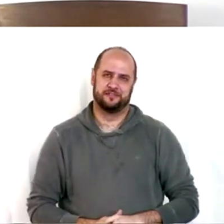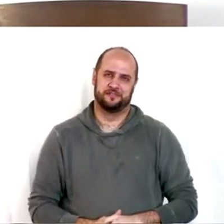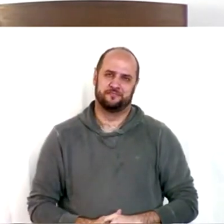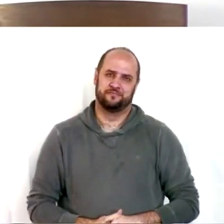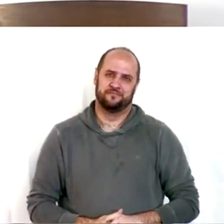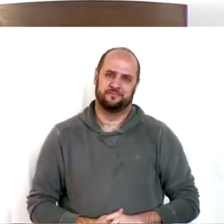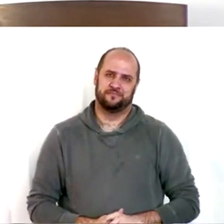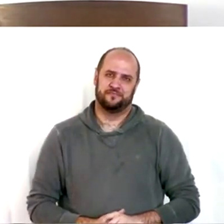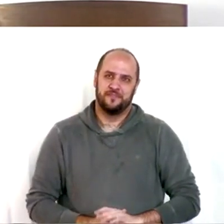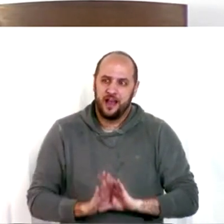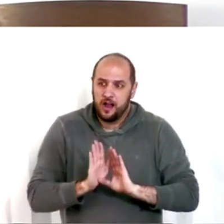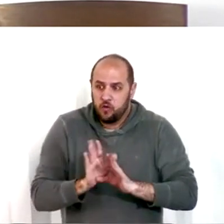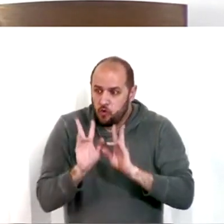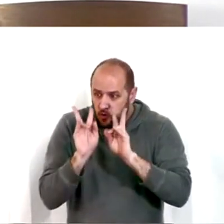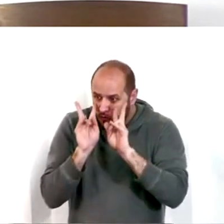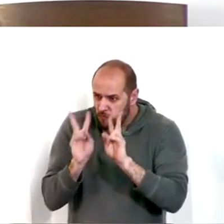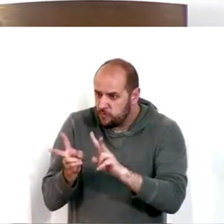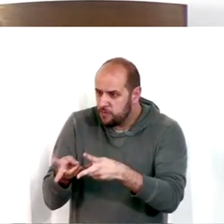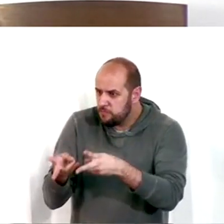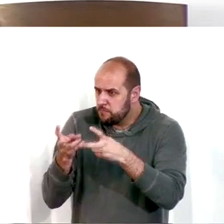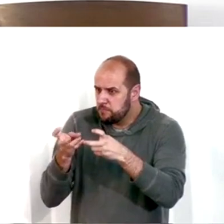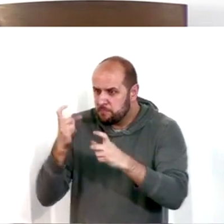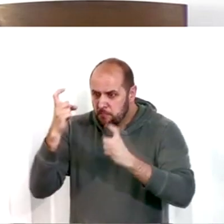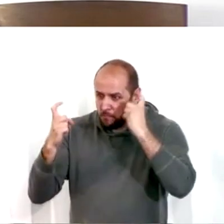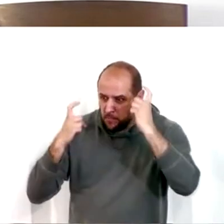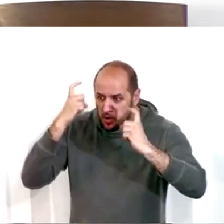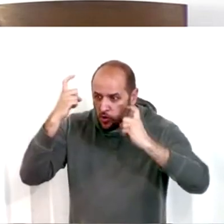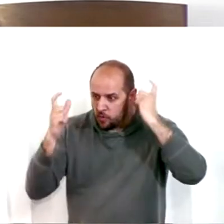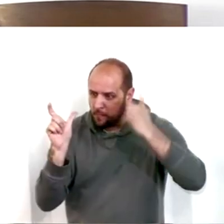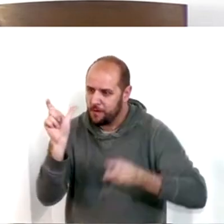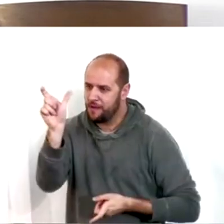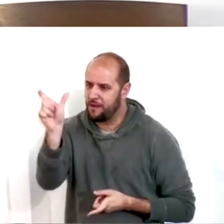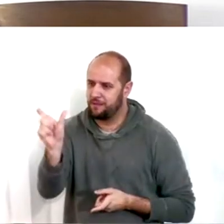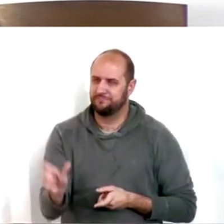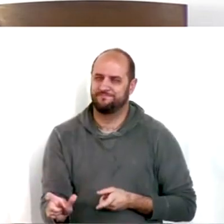Agora Noemi está se importando com o outro.